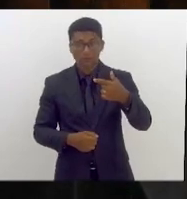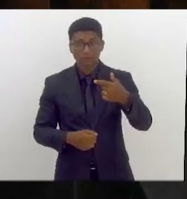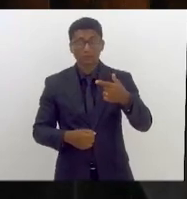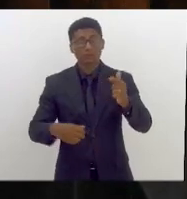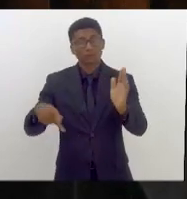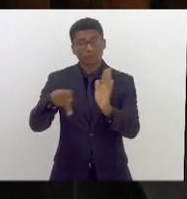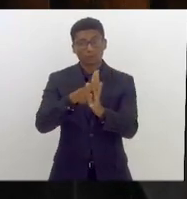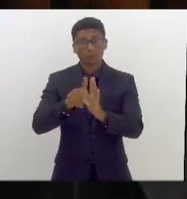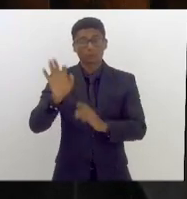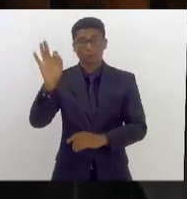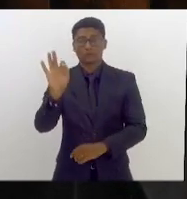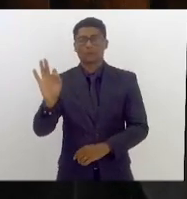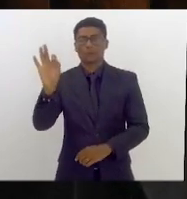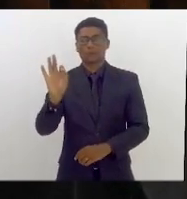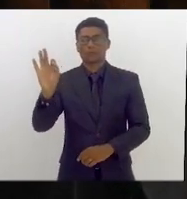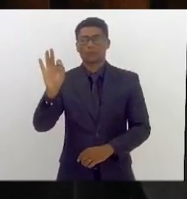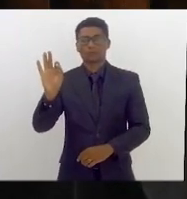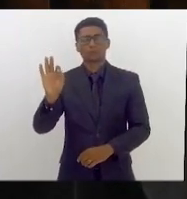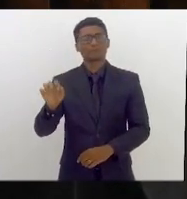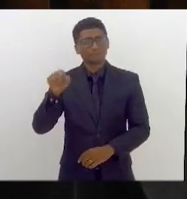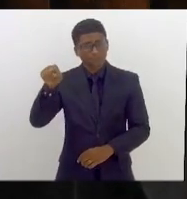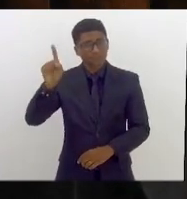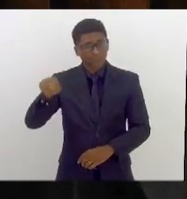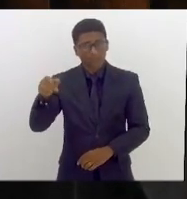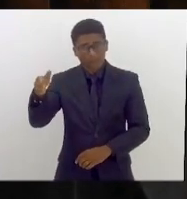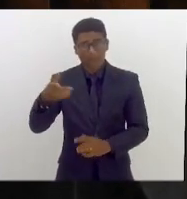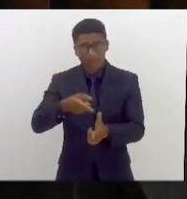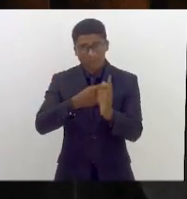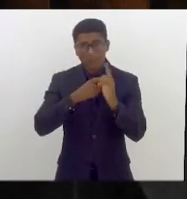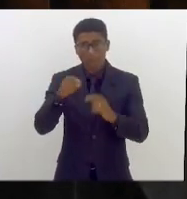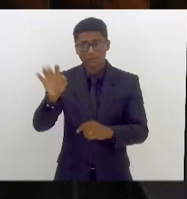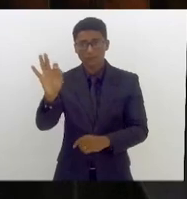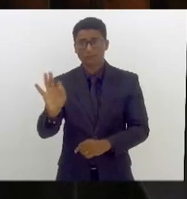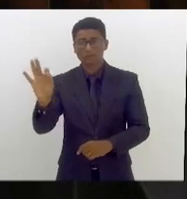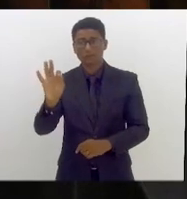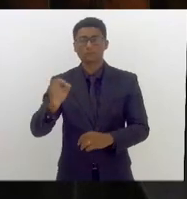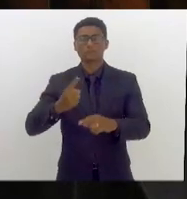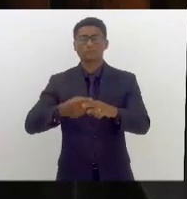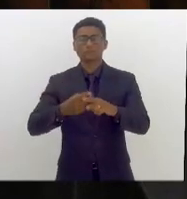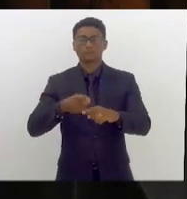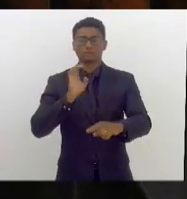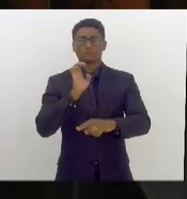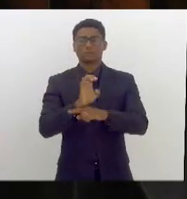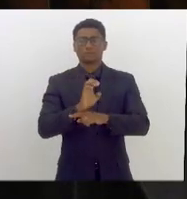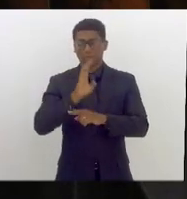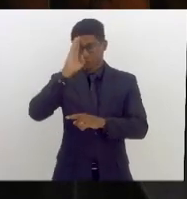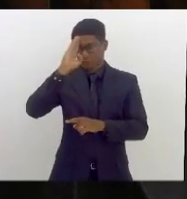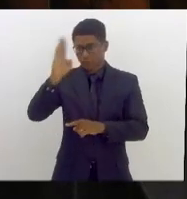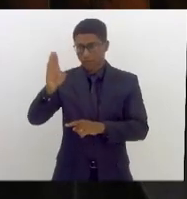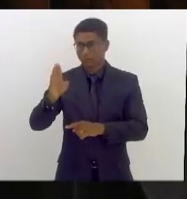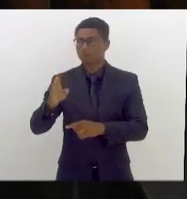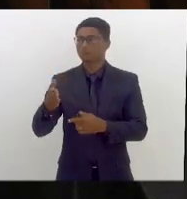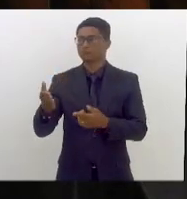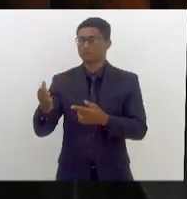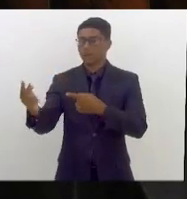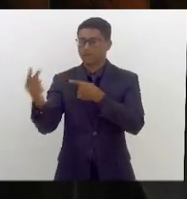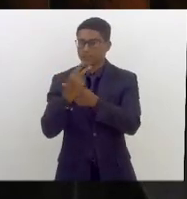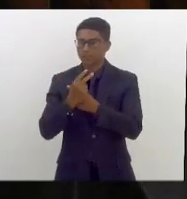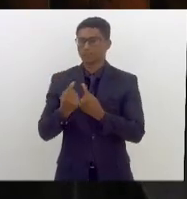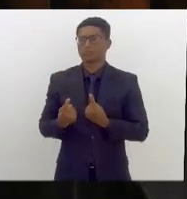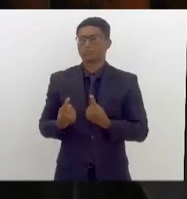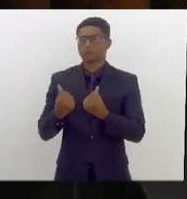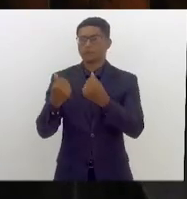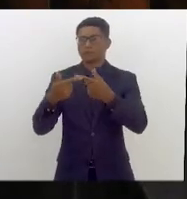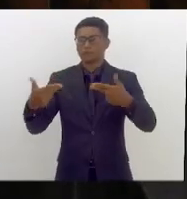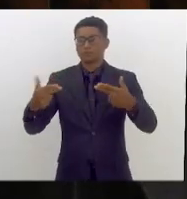principal credor do Estado é a União, seja por meio de dívidas que o Estado contrai diretamente com a União, seja por meio de dívidas